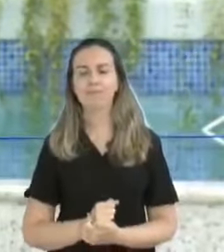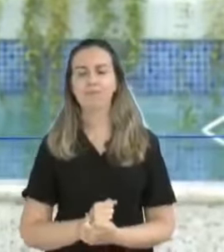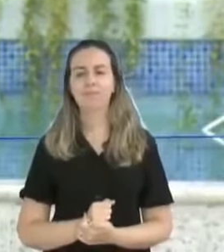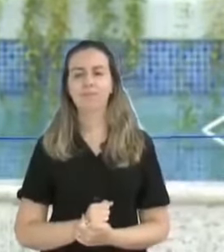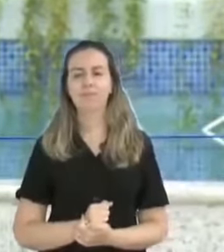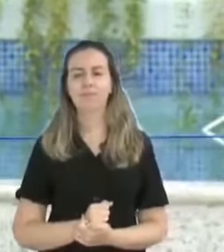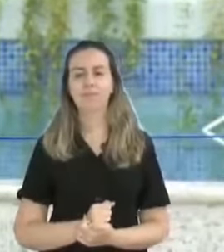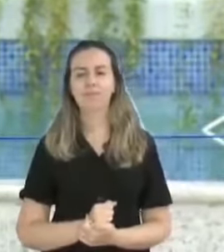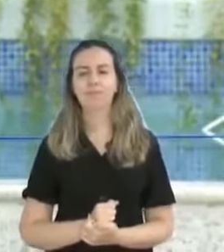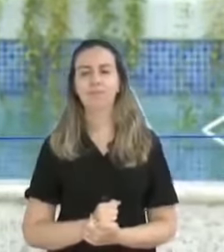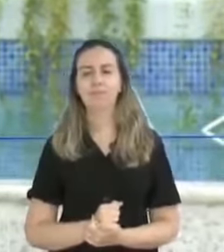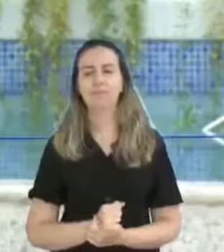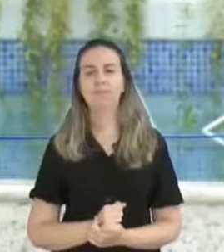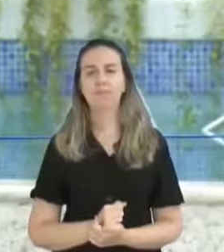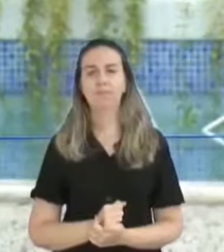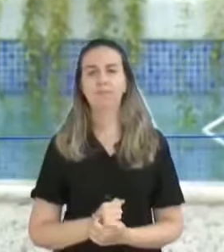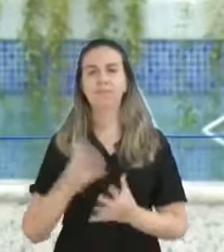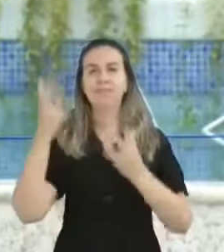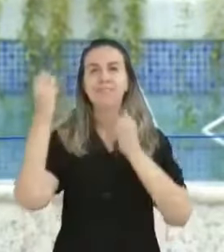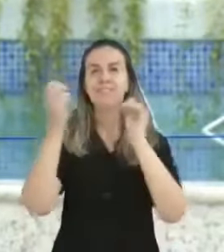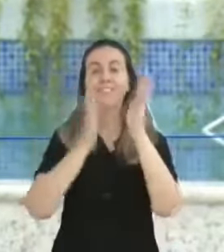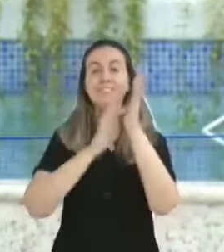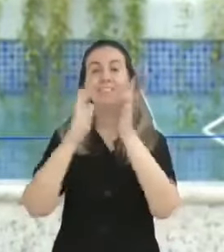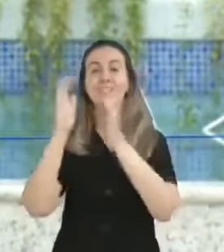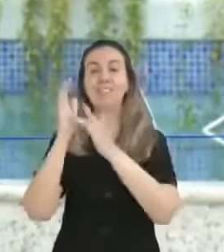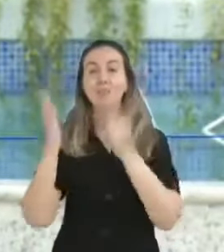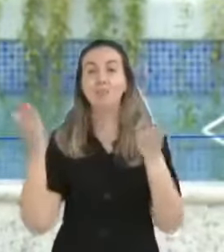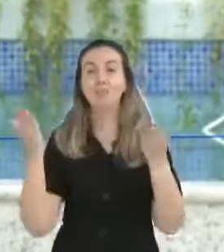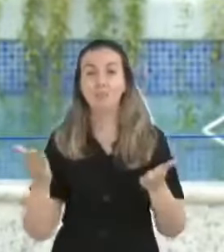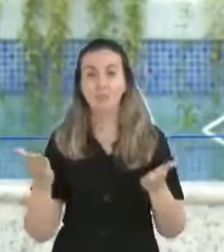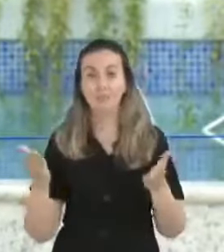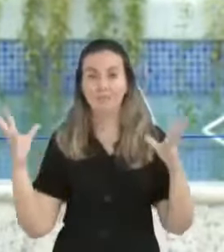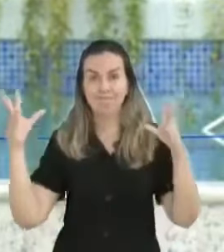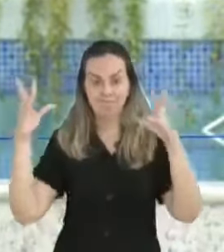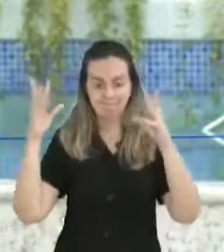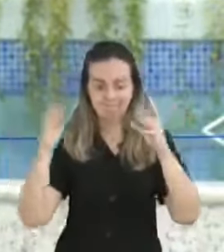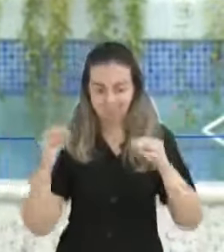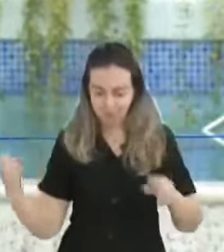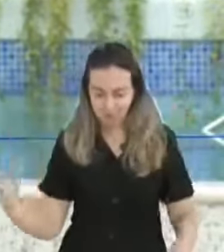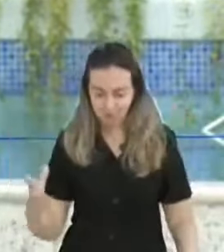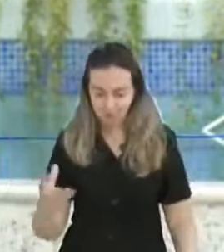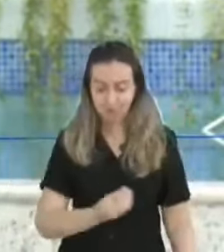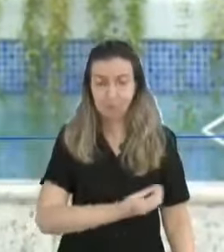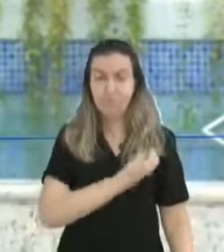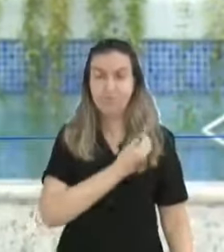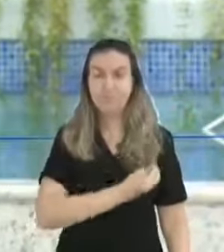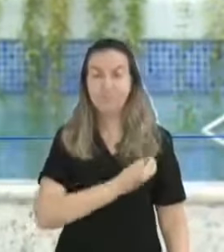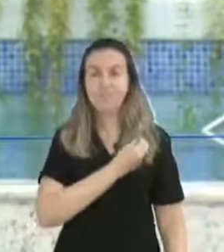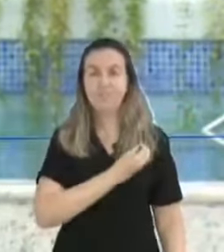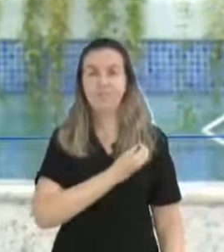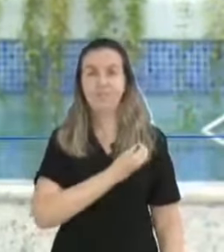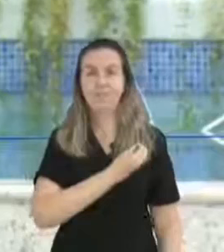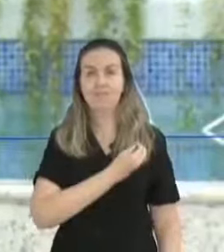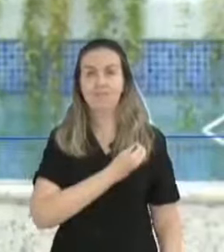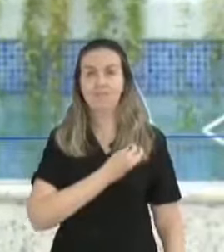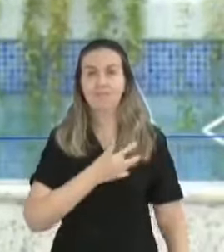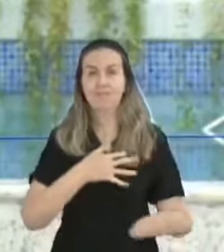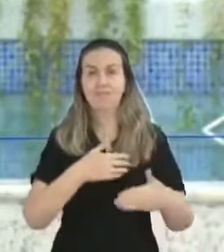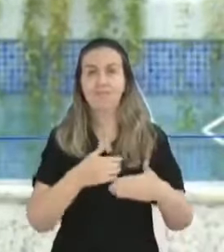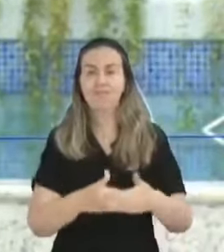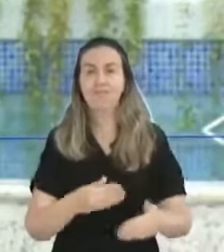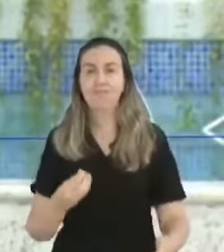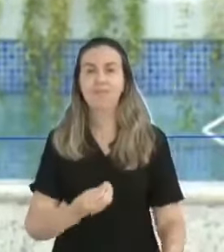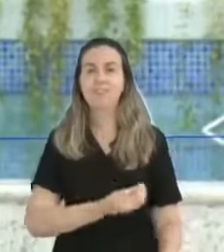aleluia! Converte-nos a ti, Senhor, e seremos convertidos. Os apelos de conversão na